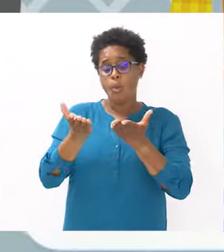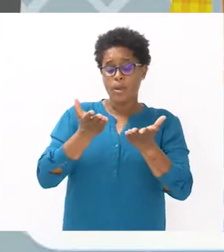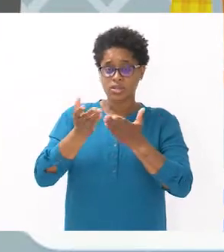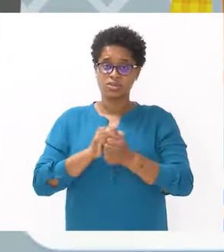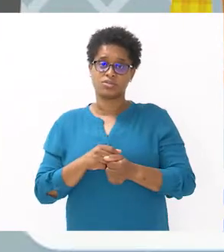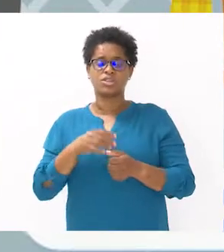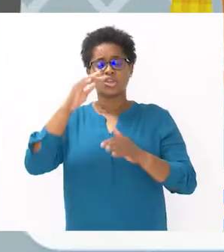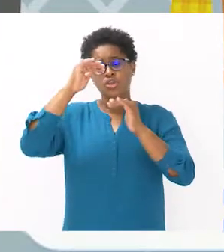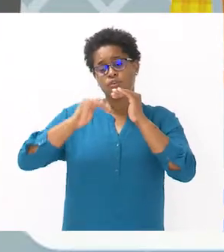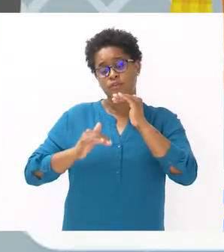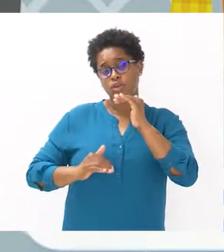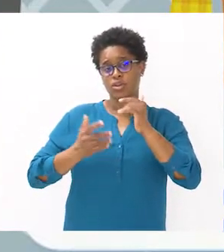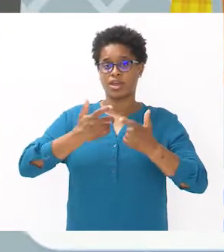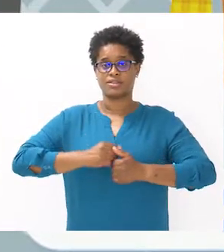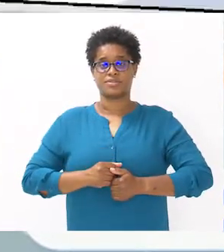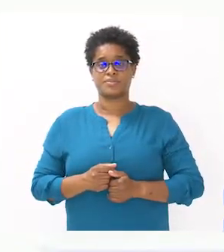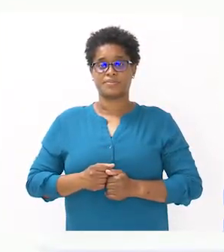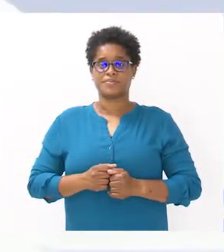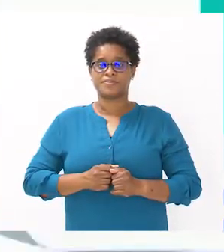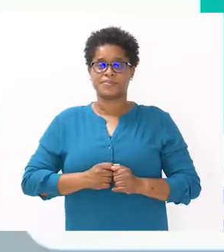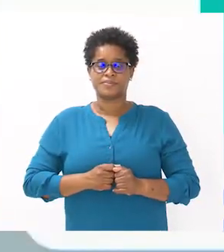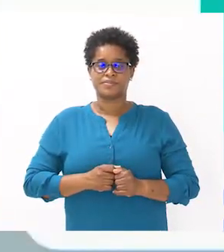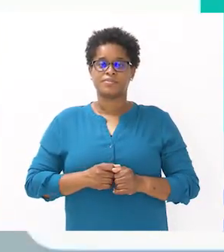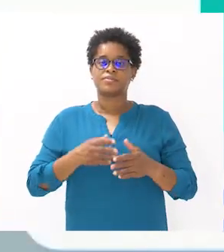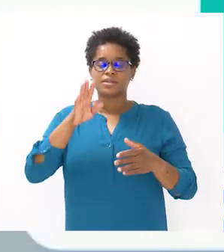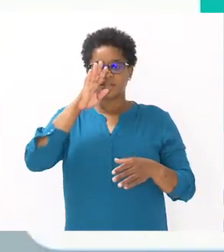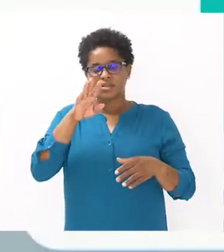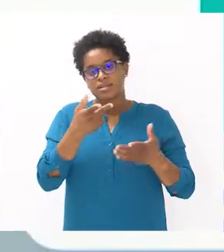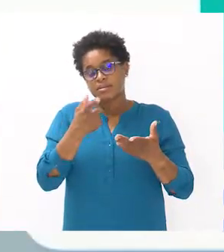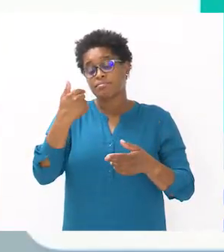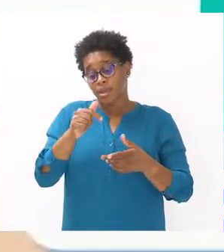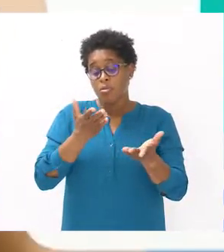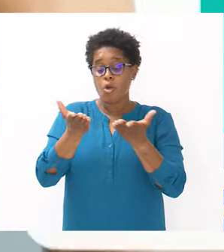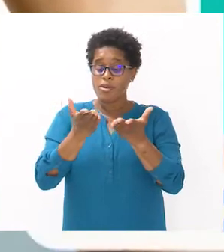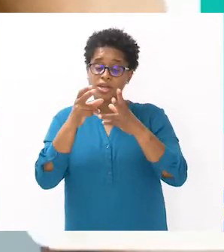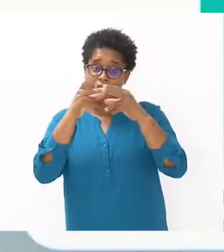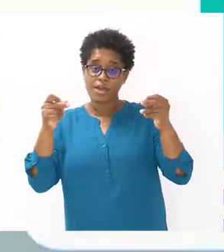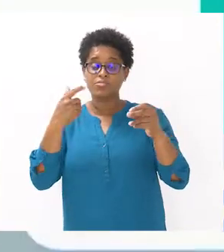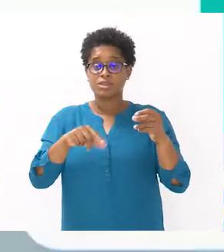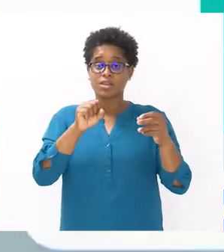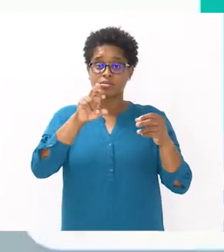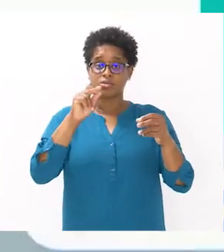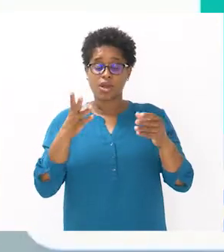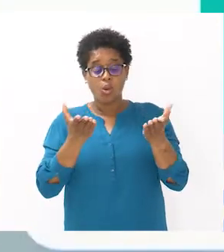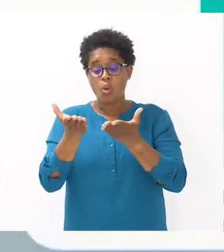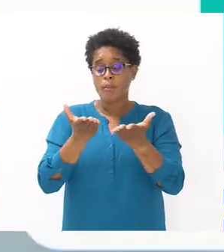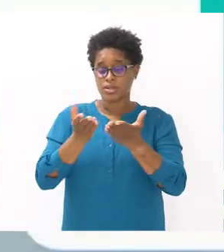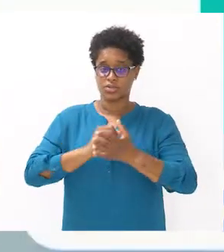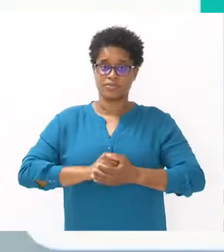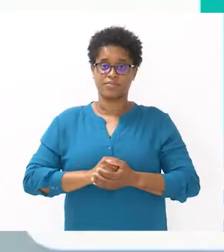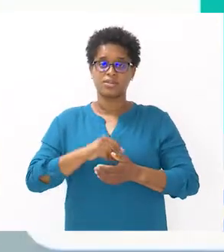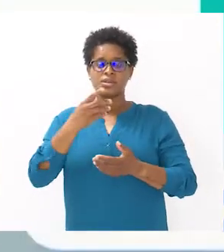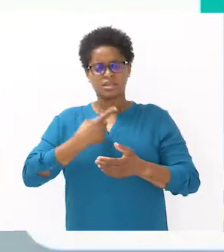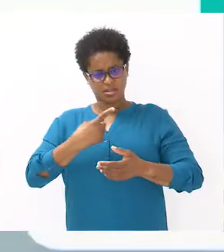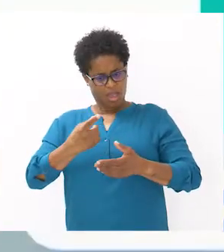de inferioridade. Se há uma comparação na frase, temos o grau comparativo.